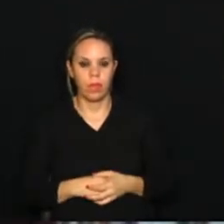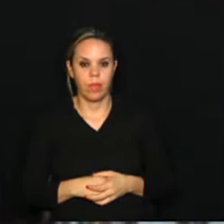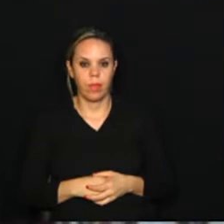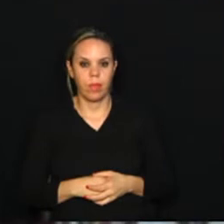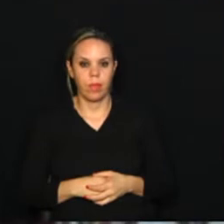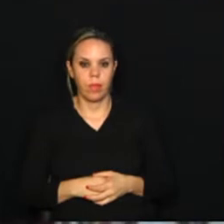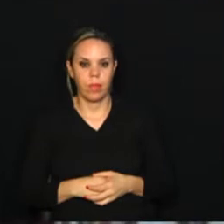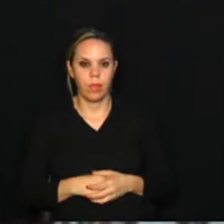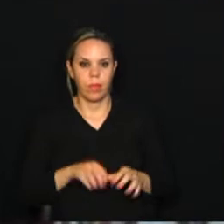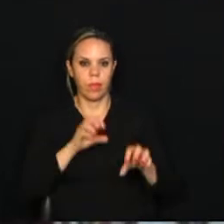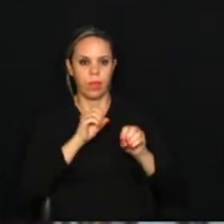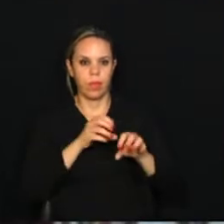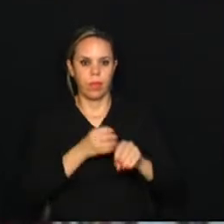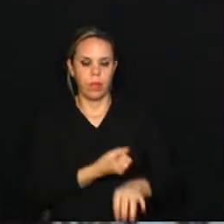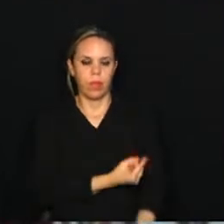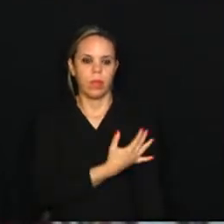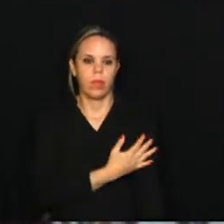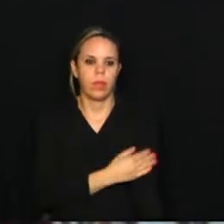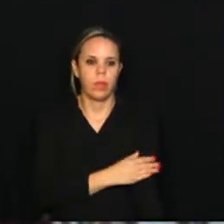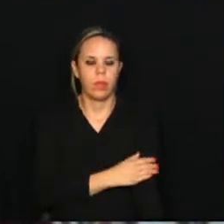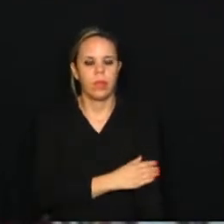No ensino fundamental,